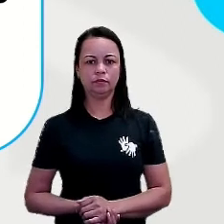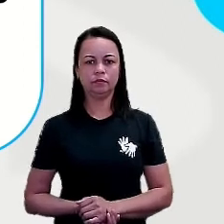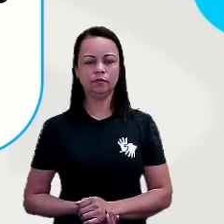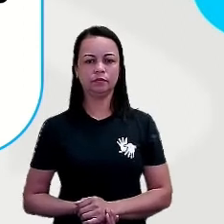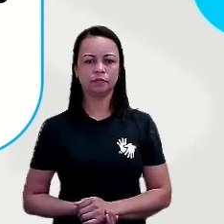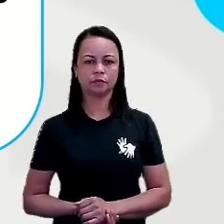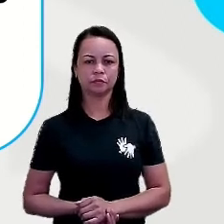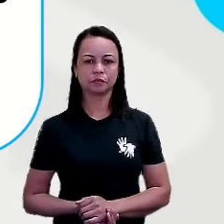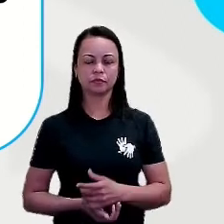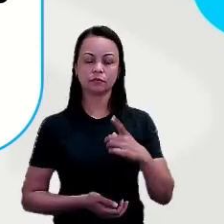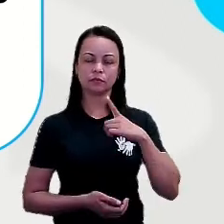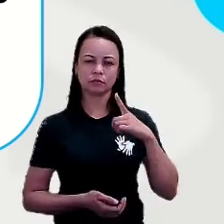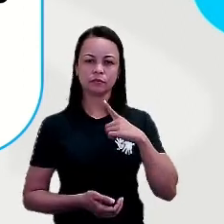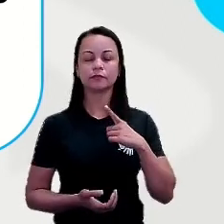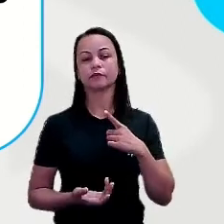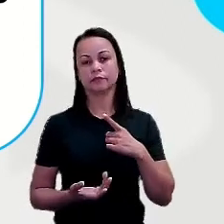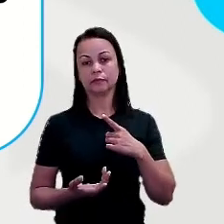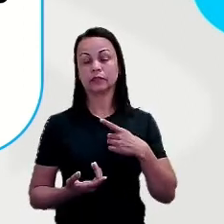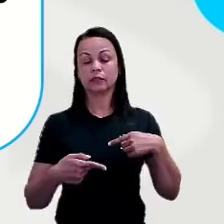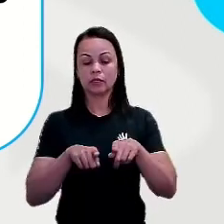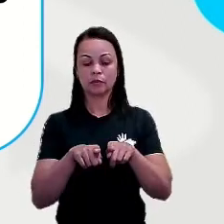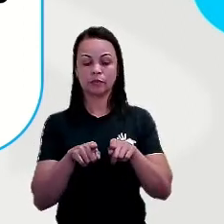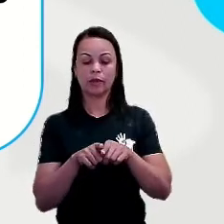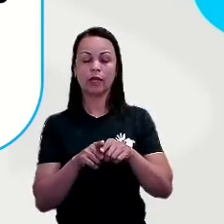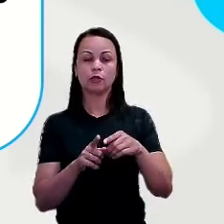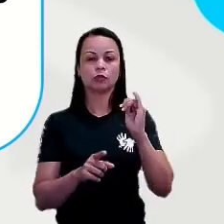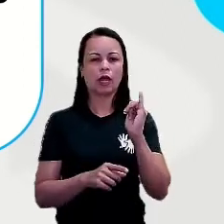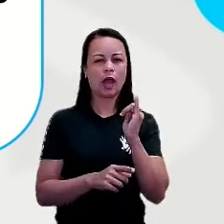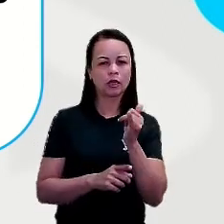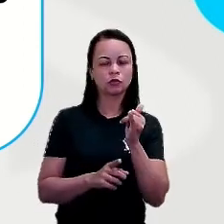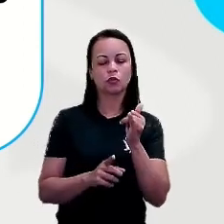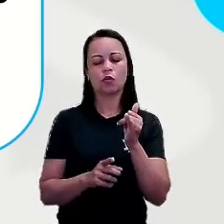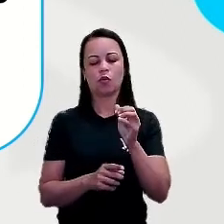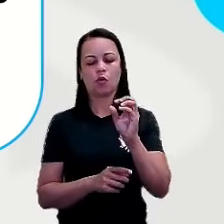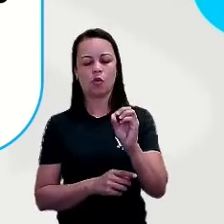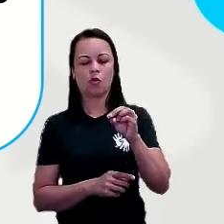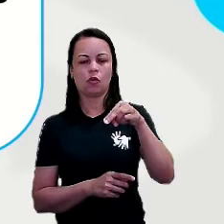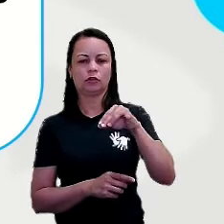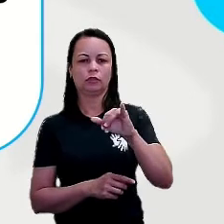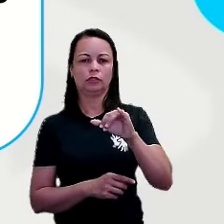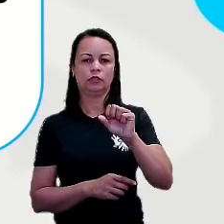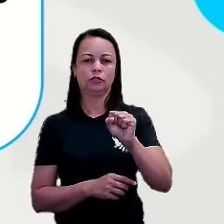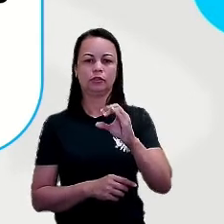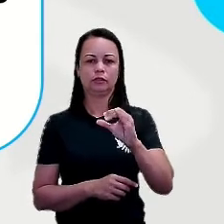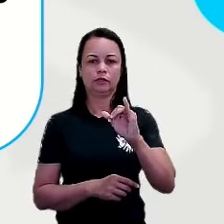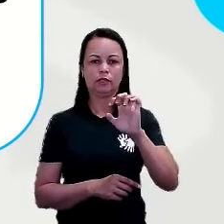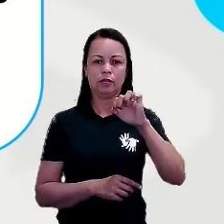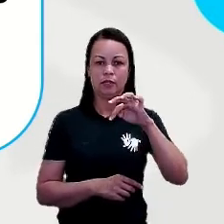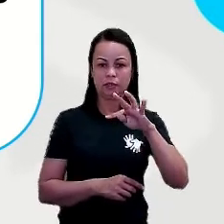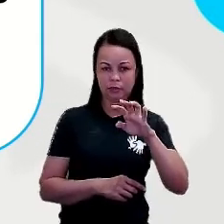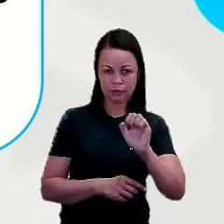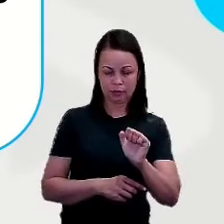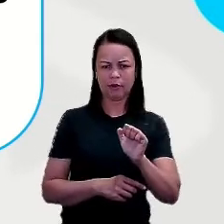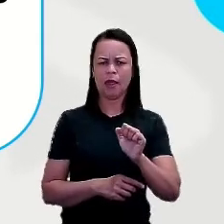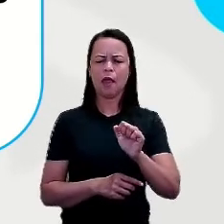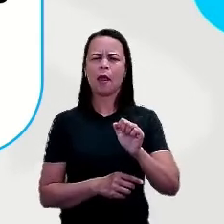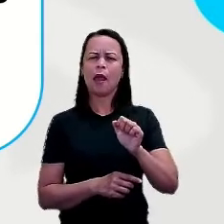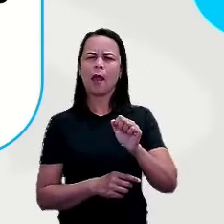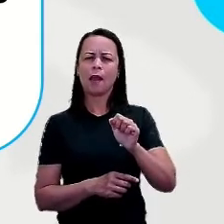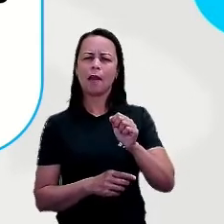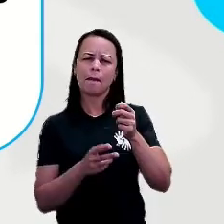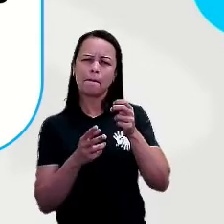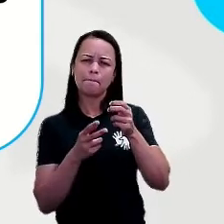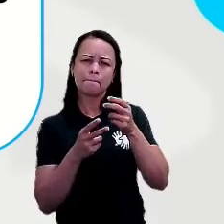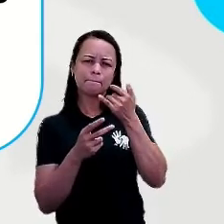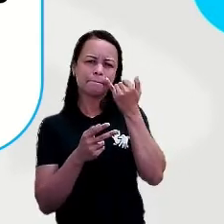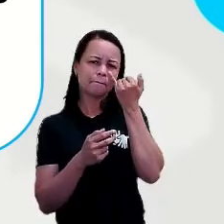Temos também o narrador onisciente. Ele é um pouco parecido com o narrador observador. A diferença é que ele sabe tudo a